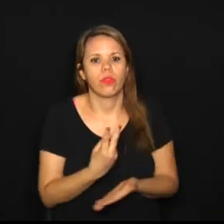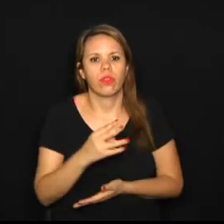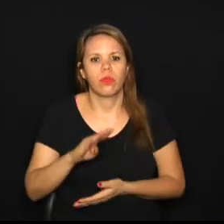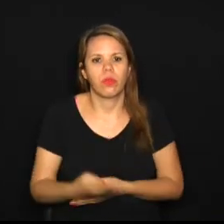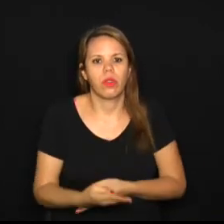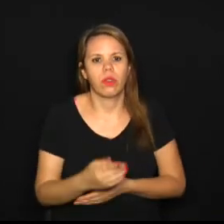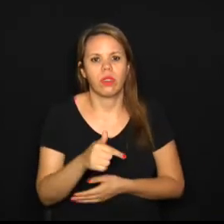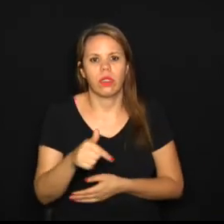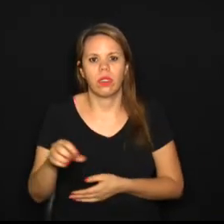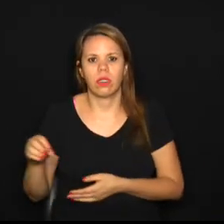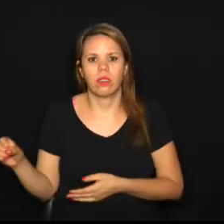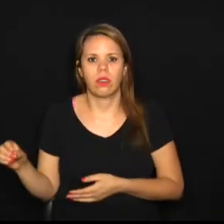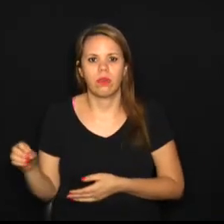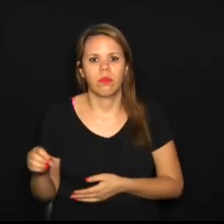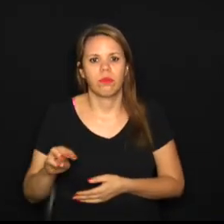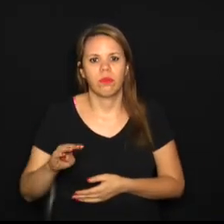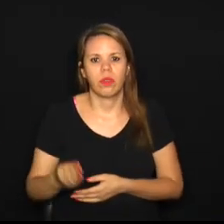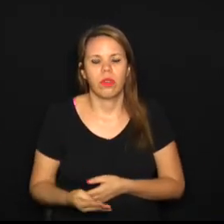2.617.000.000 contra uma previsão de